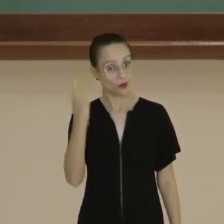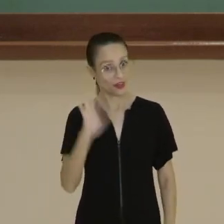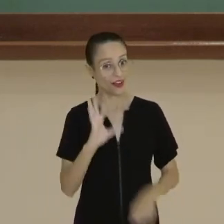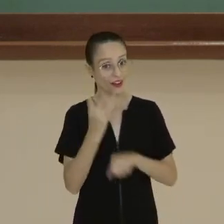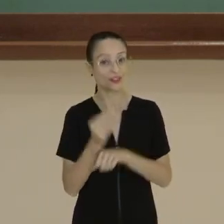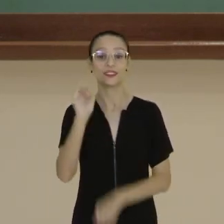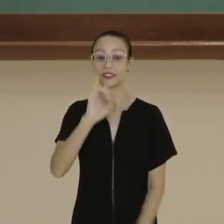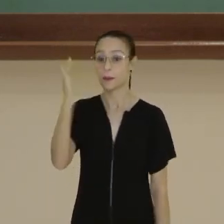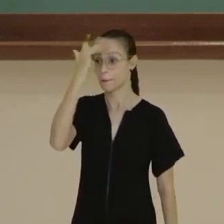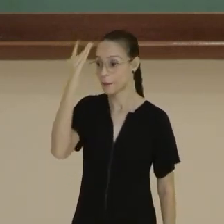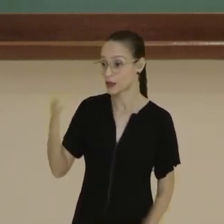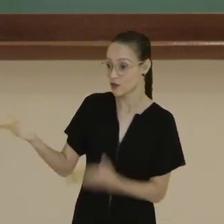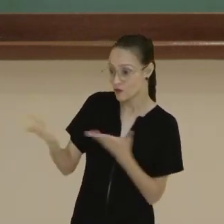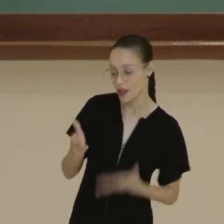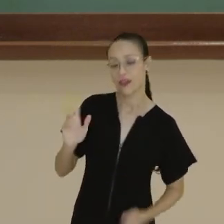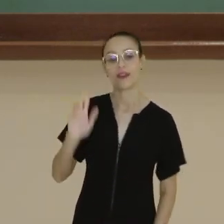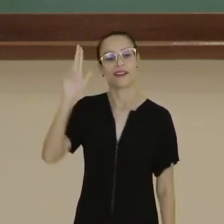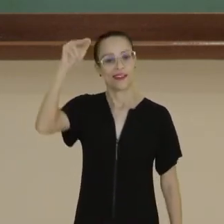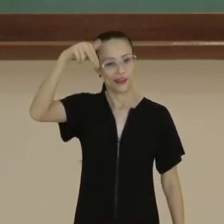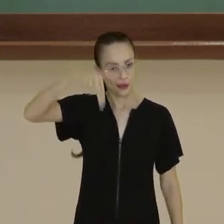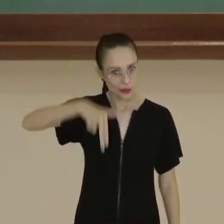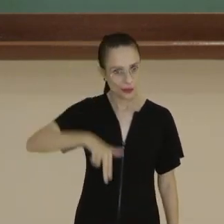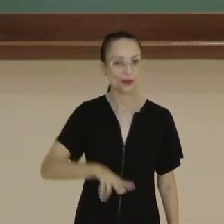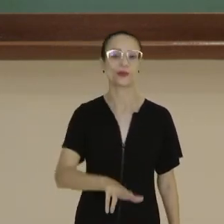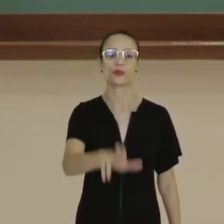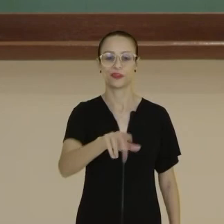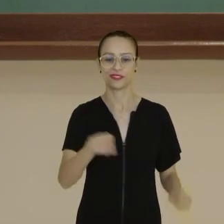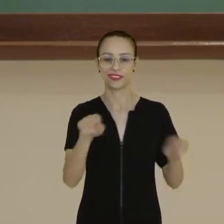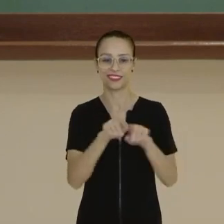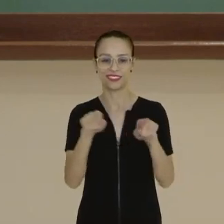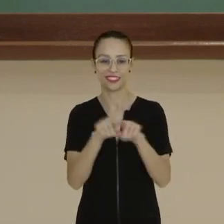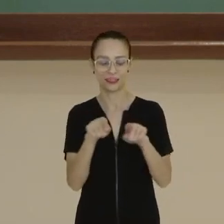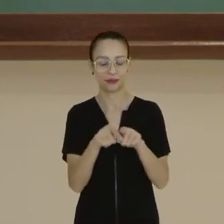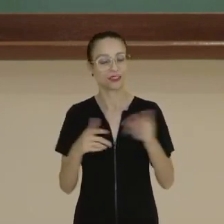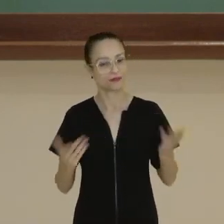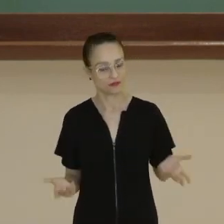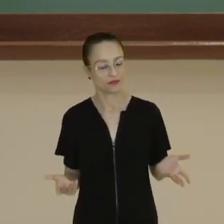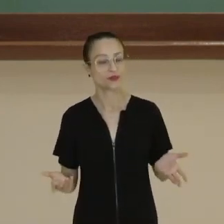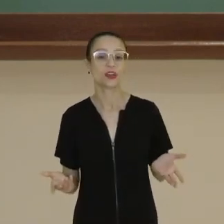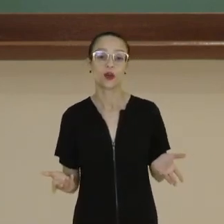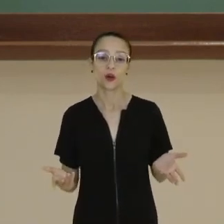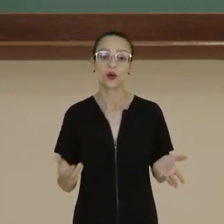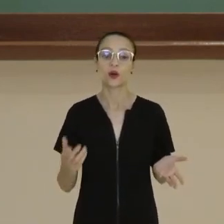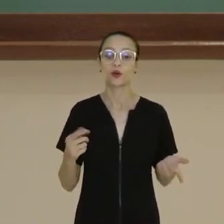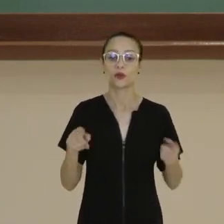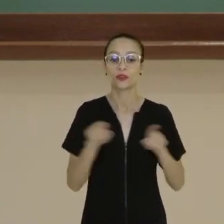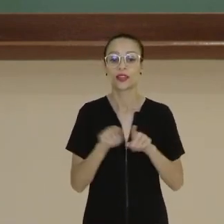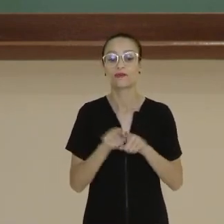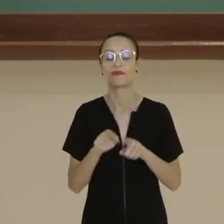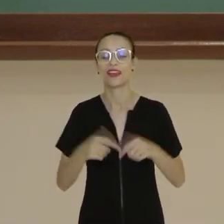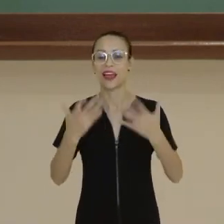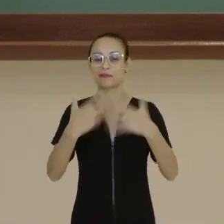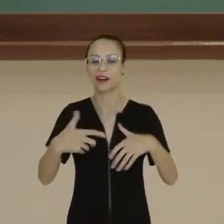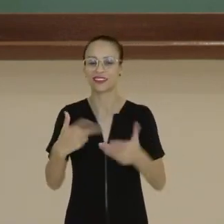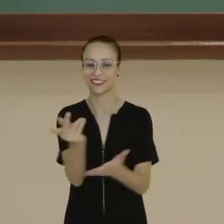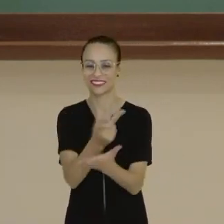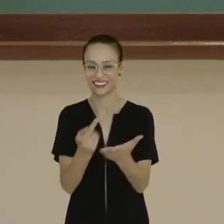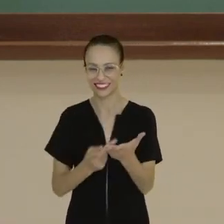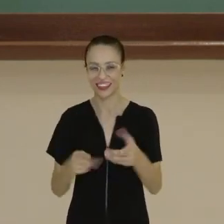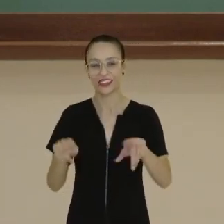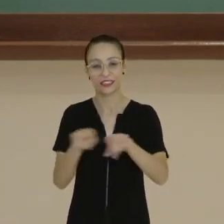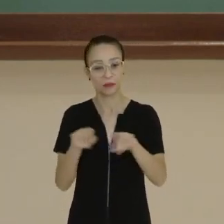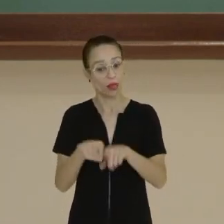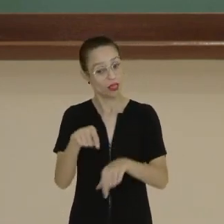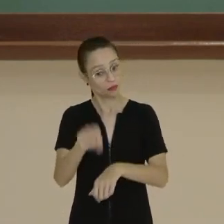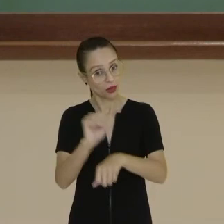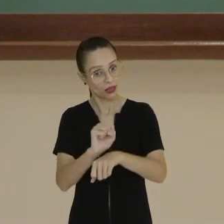pessoa participa, passa por ela e escorrega dentro desse grande tobogã, né? Ou a máquina de desenhar, a mesma coisa, a máquina está ali